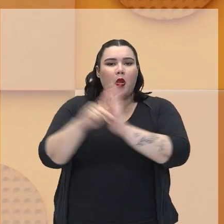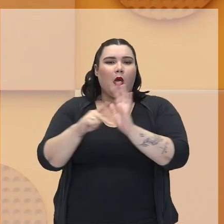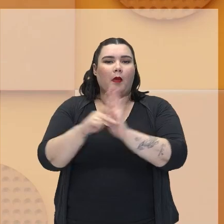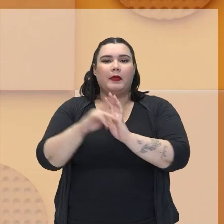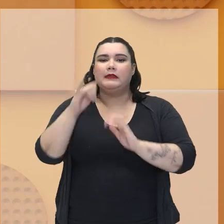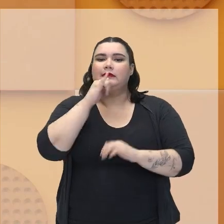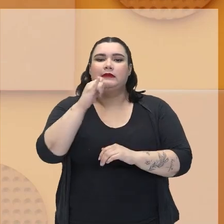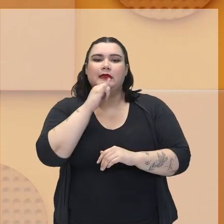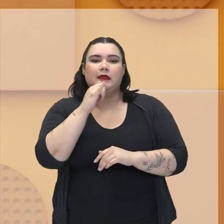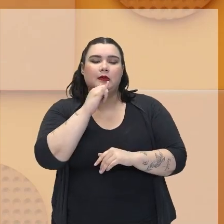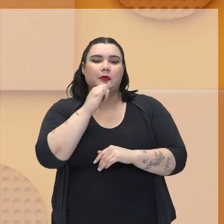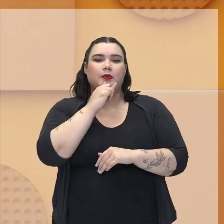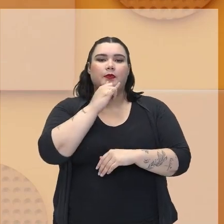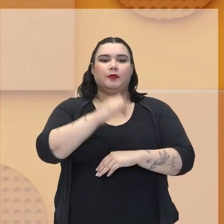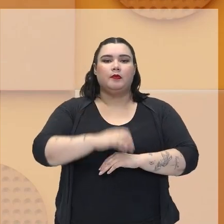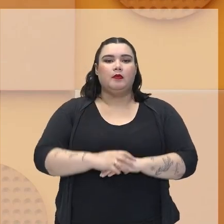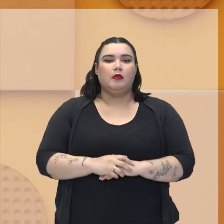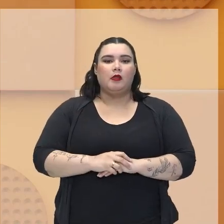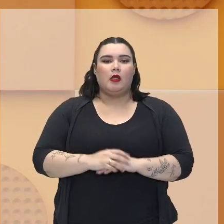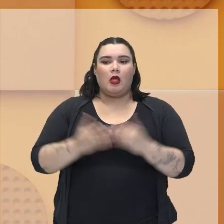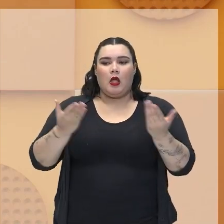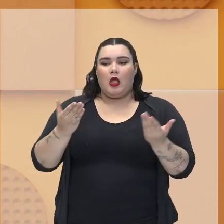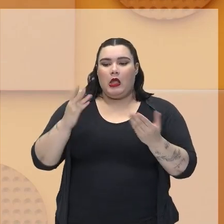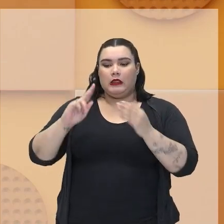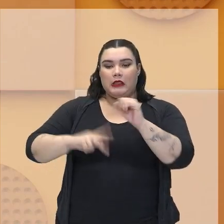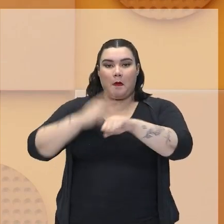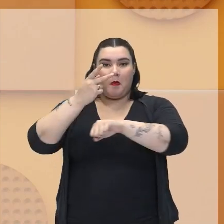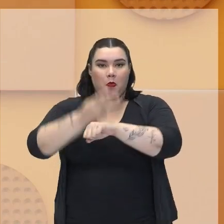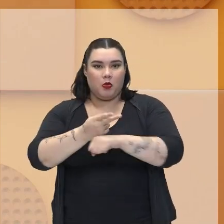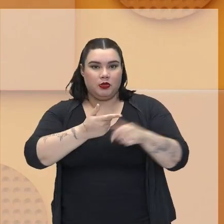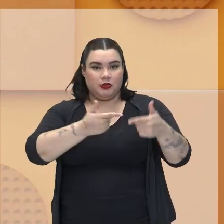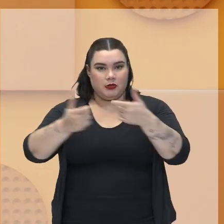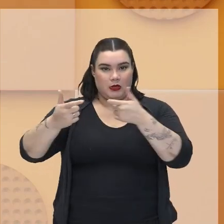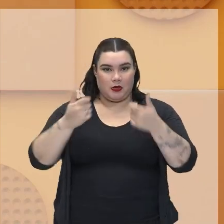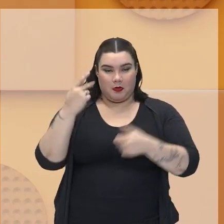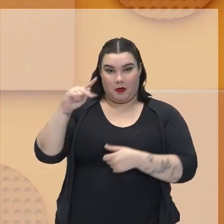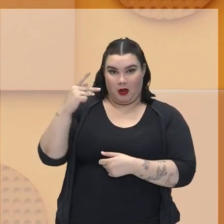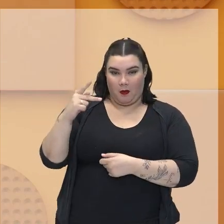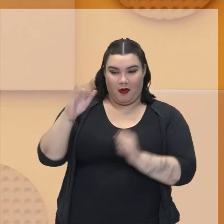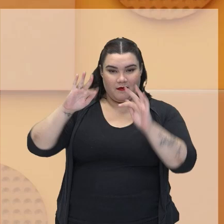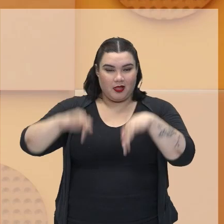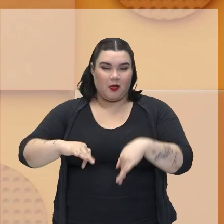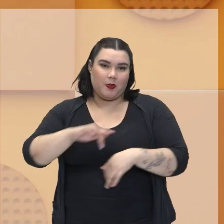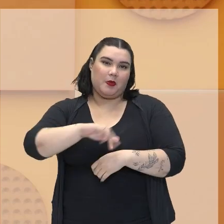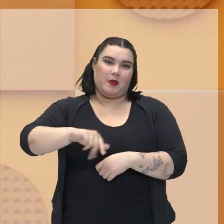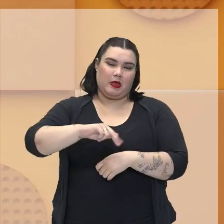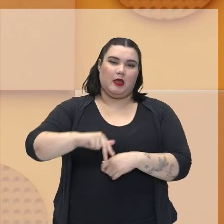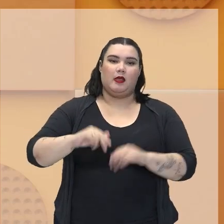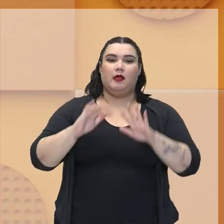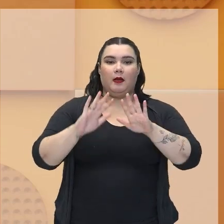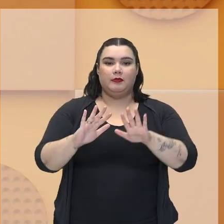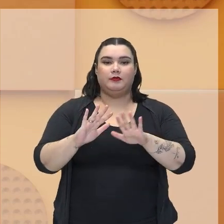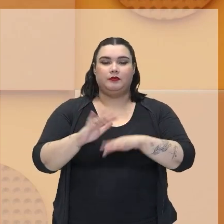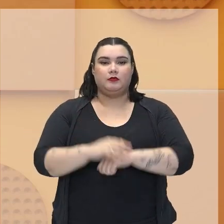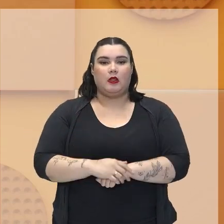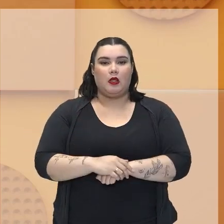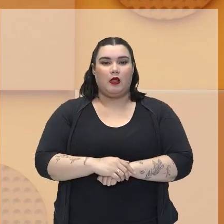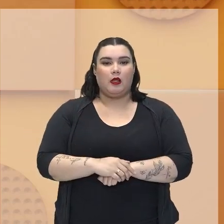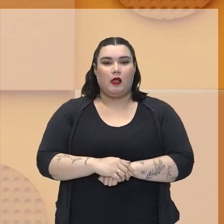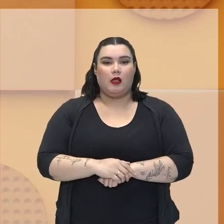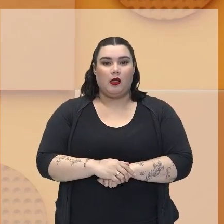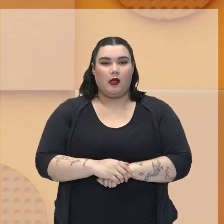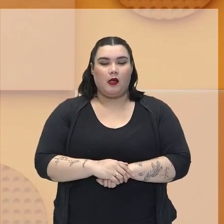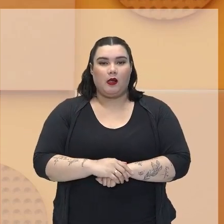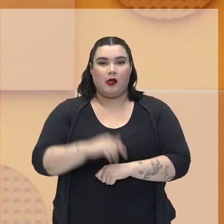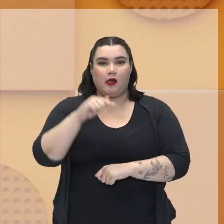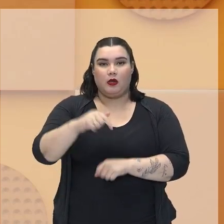tinha o prestígio que vai adquirir pós-Guerra do Paraguai. Tanto que a gente vai entender que a abolição